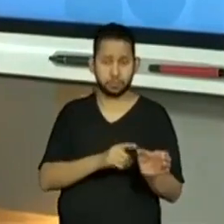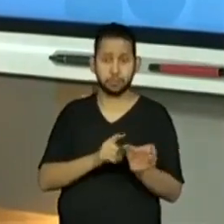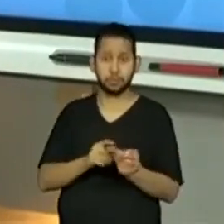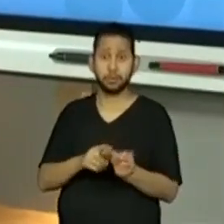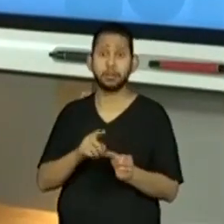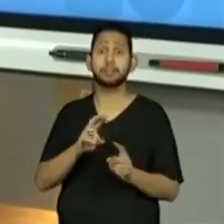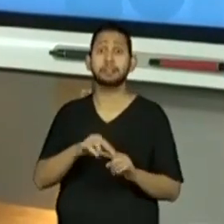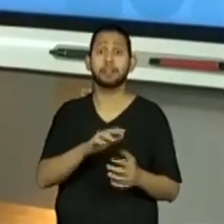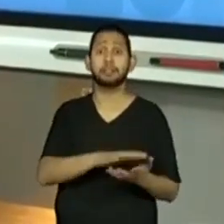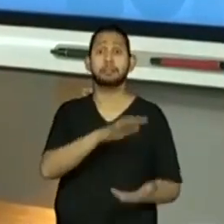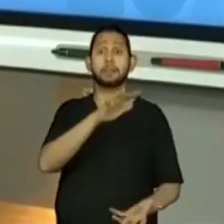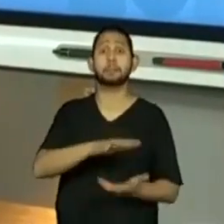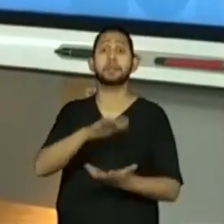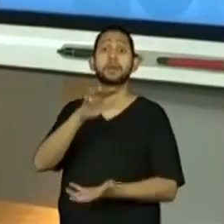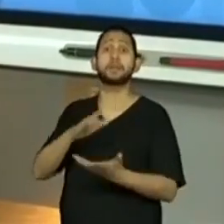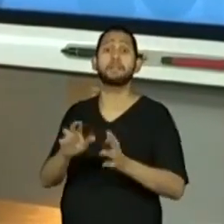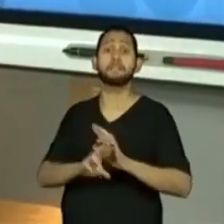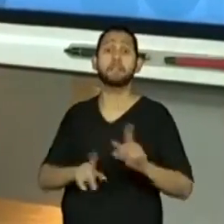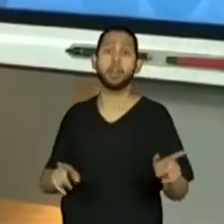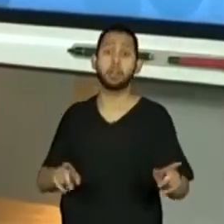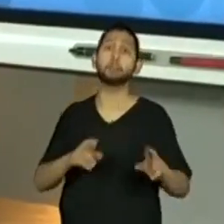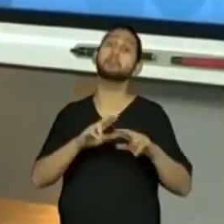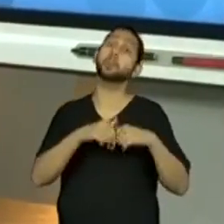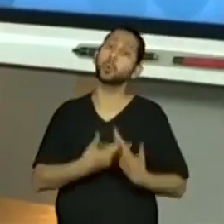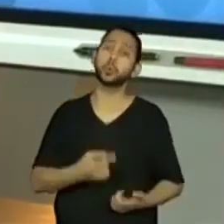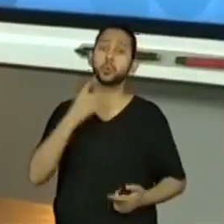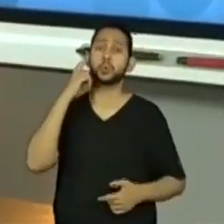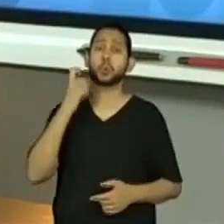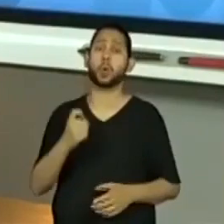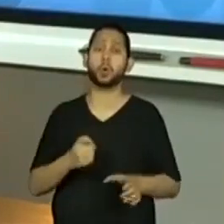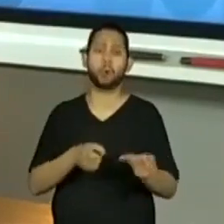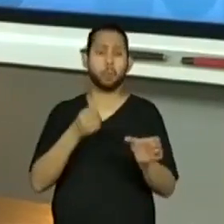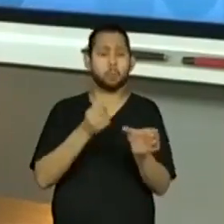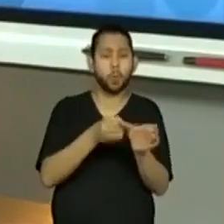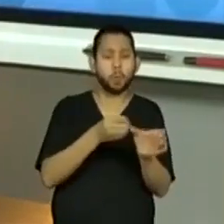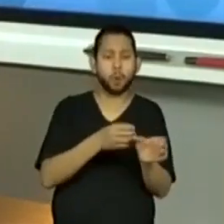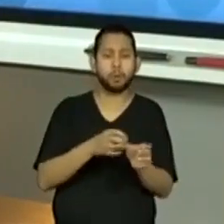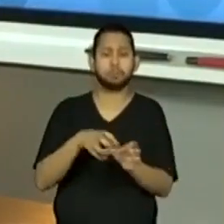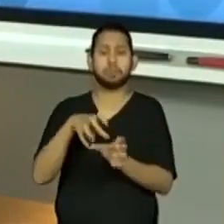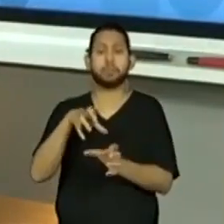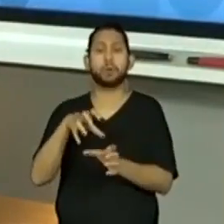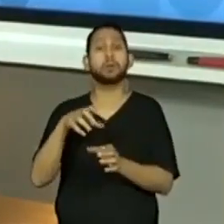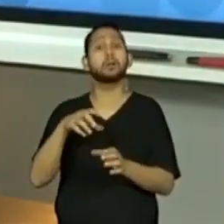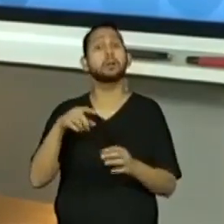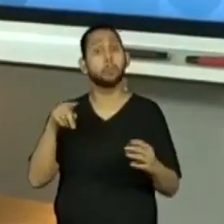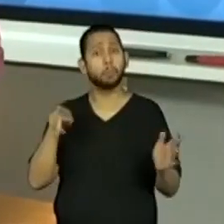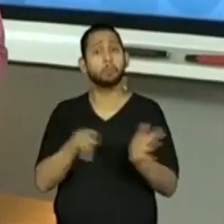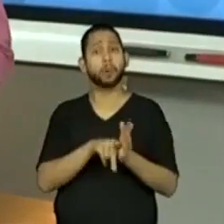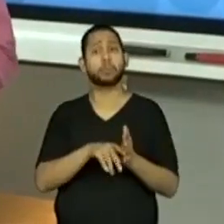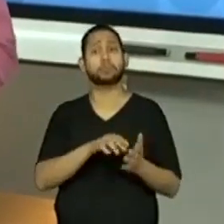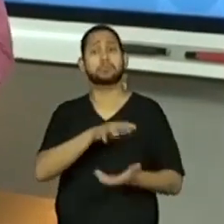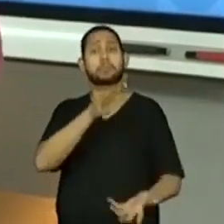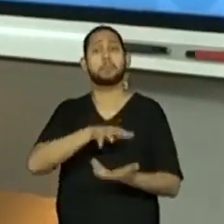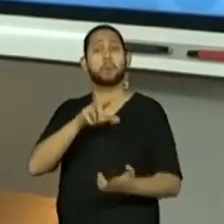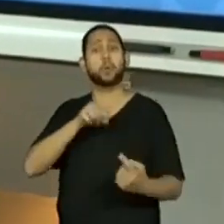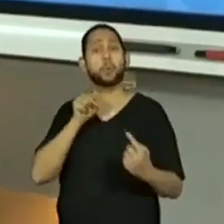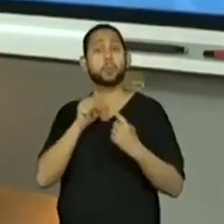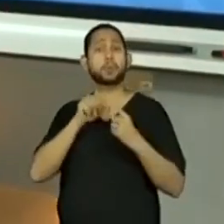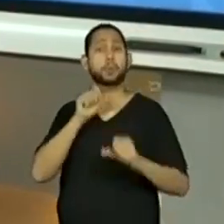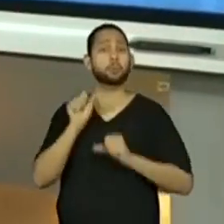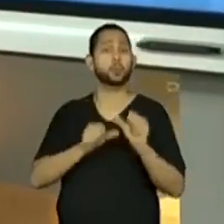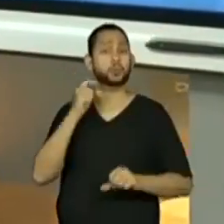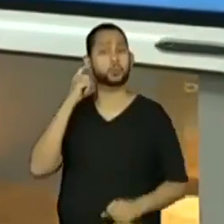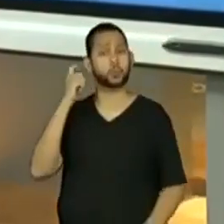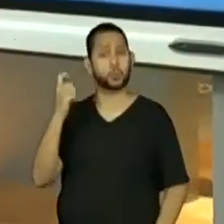têm tamanhos diferentes. Por isso que os sons são diferentes. Parabéns, Michele. Muito